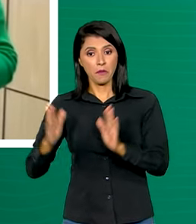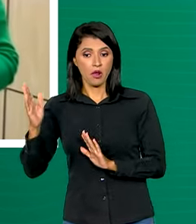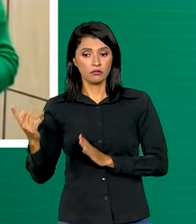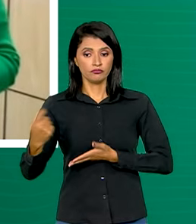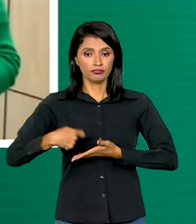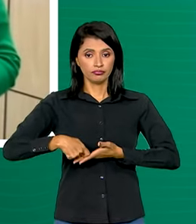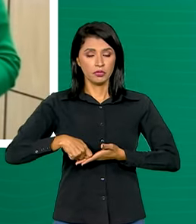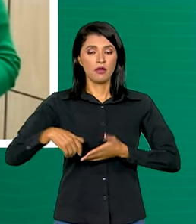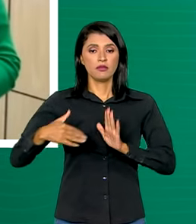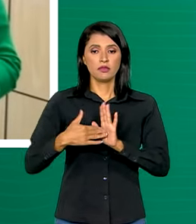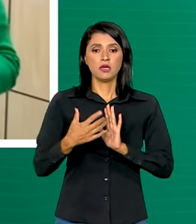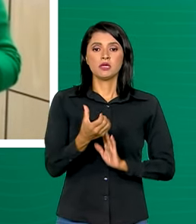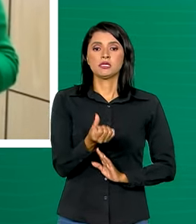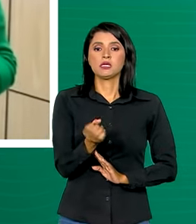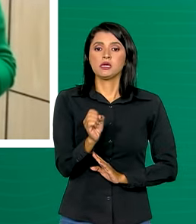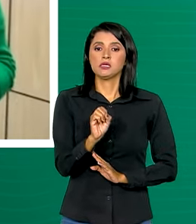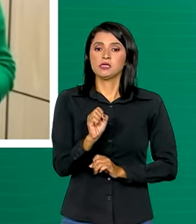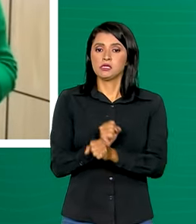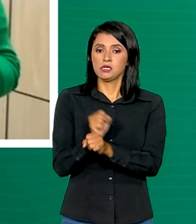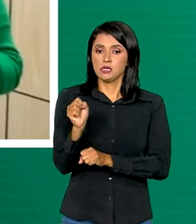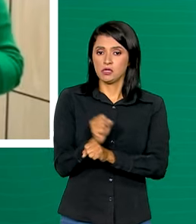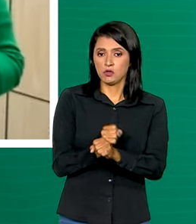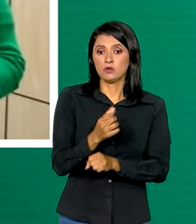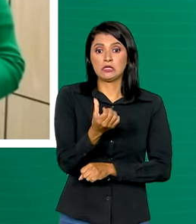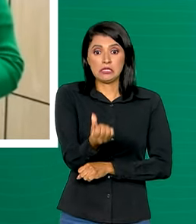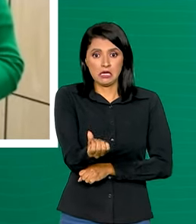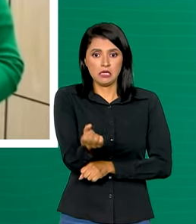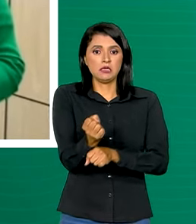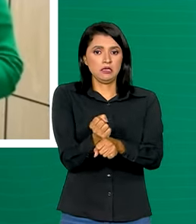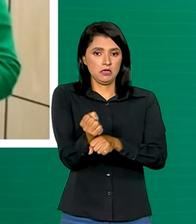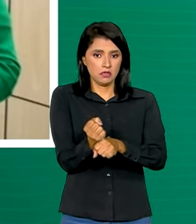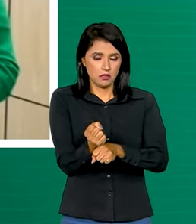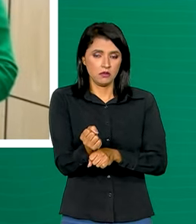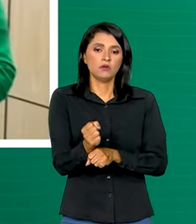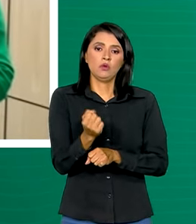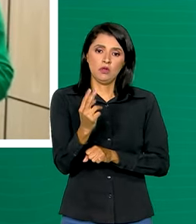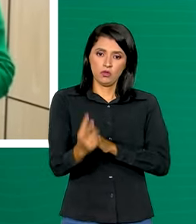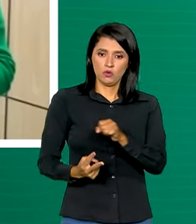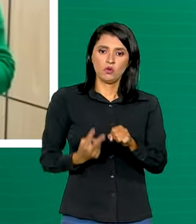reembolso de até 6 anos, incluindo até 2 anos de carência.